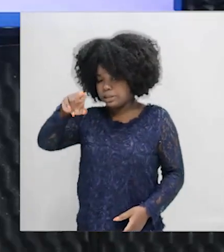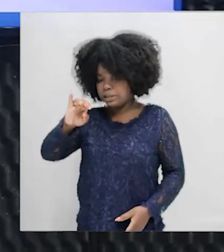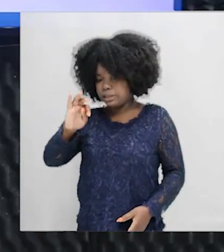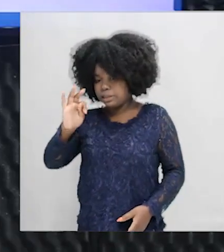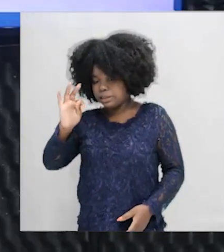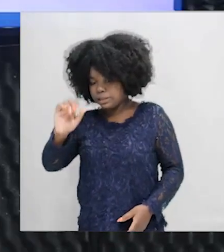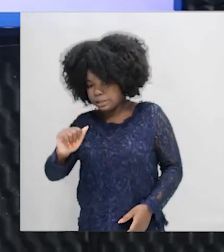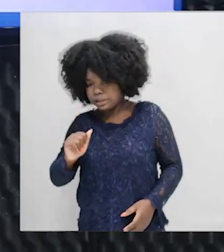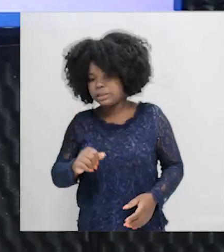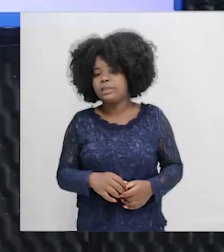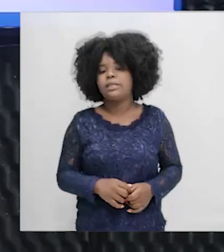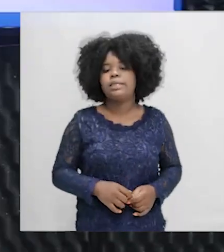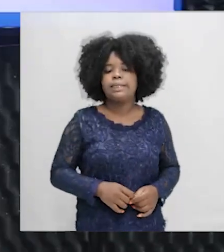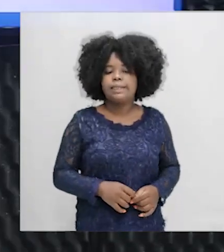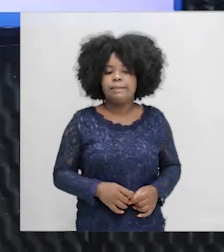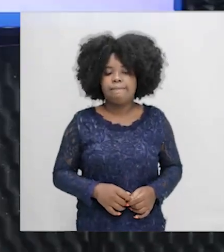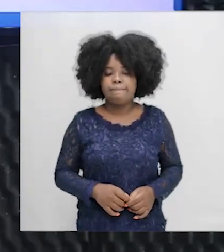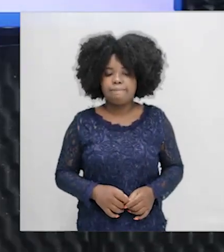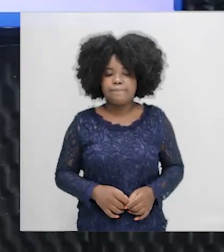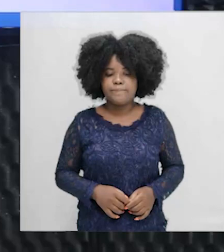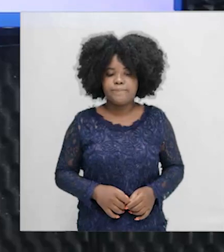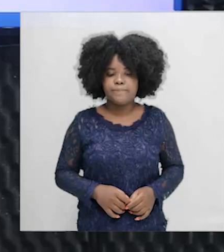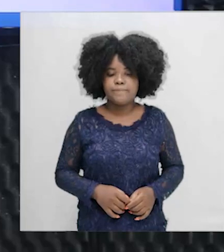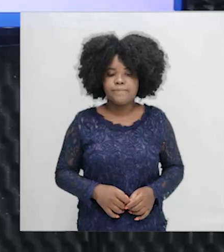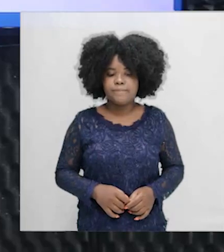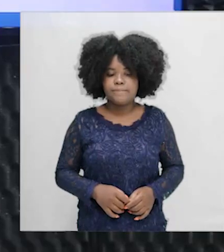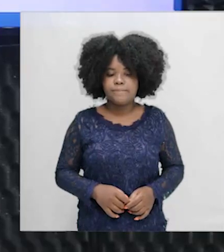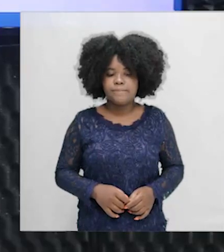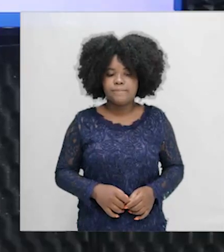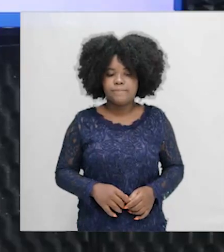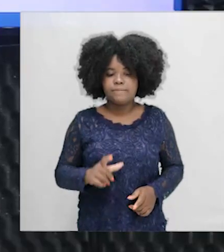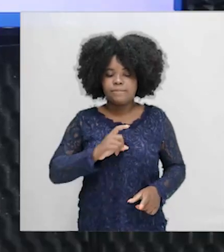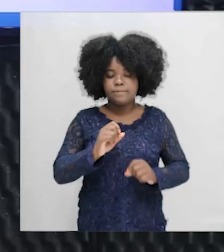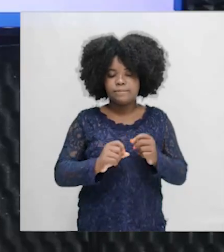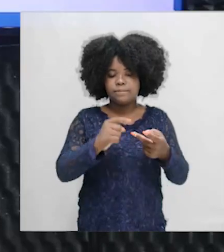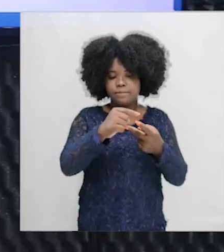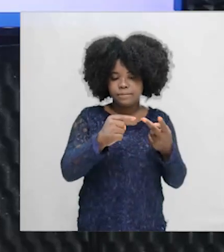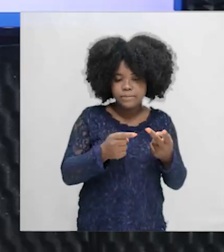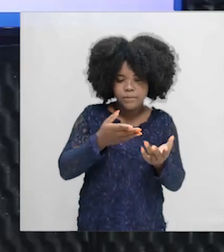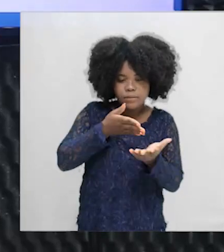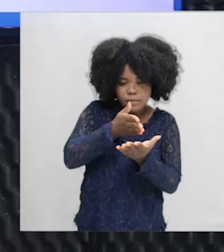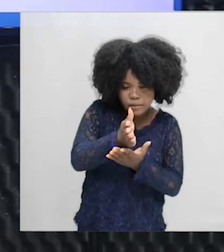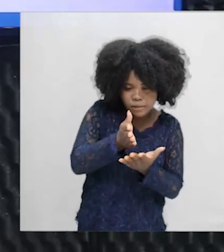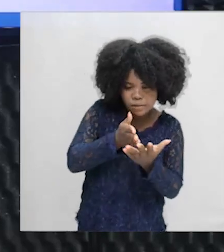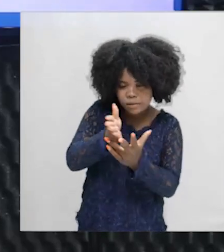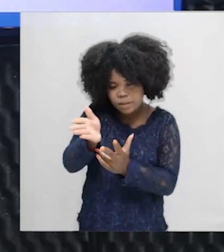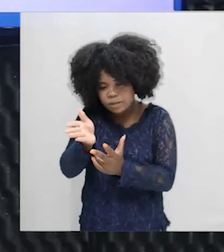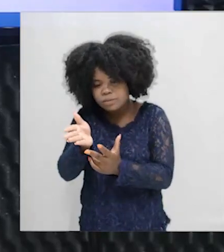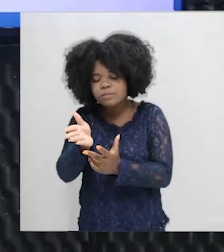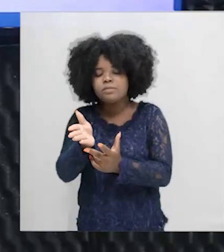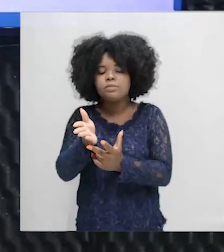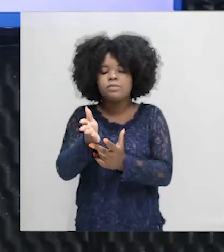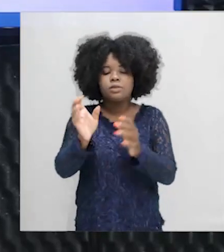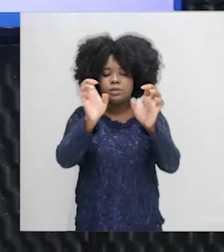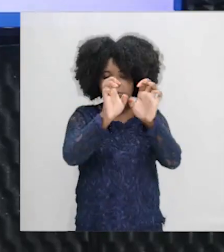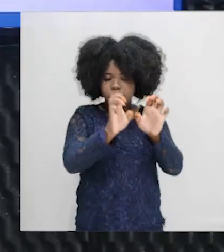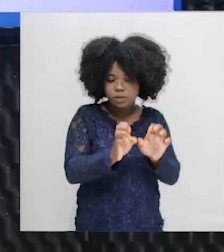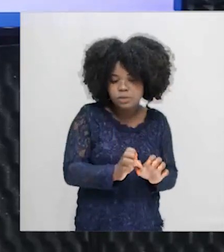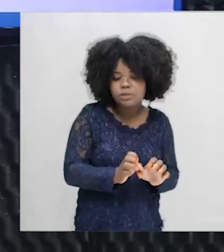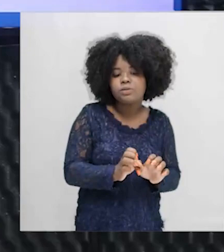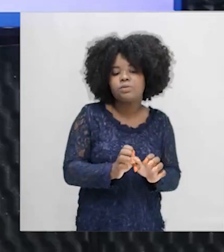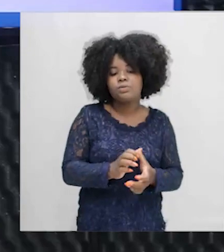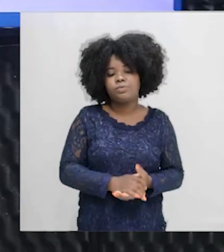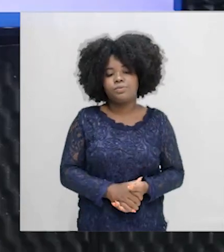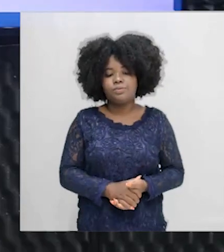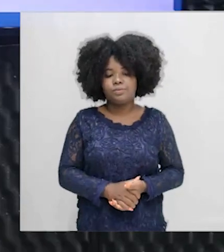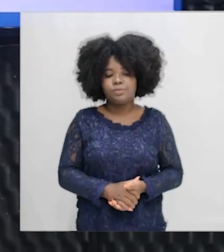em relevos, em baixos relevos, entre outras coisas. Né? E aí você tem dois segmentos de estrutura arquitetônica por causa das